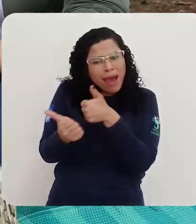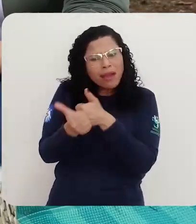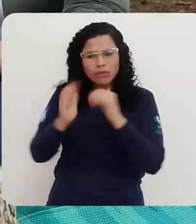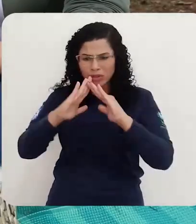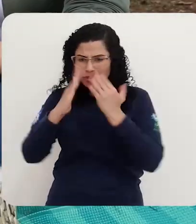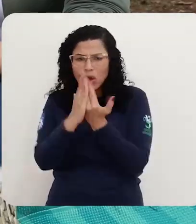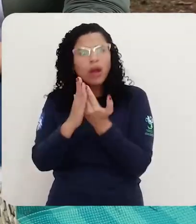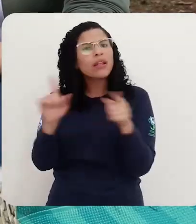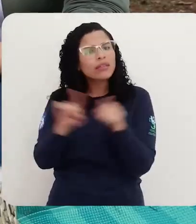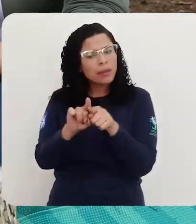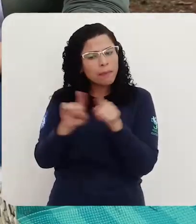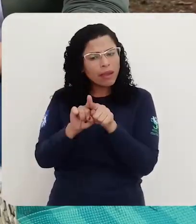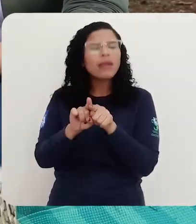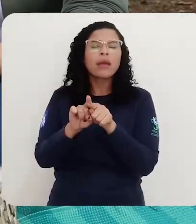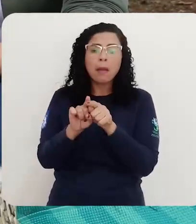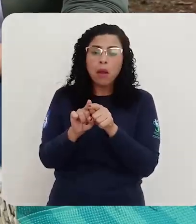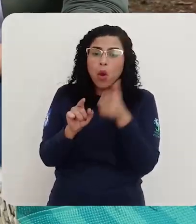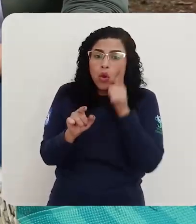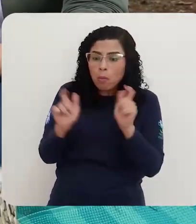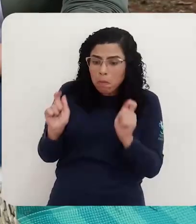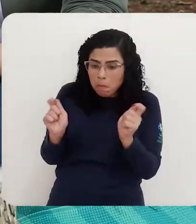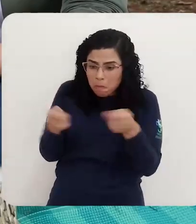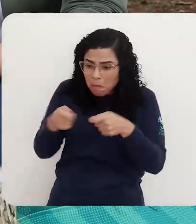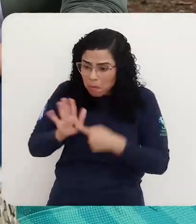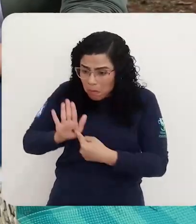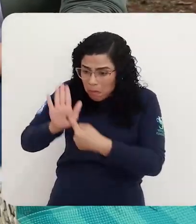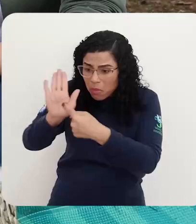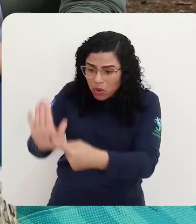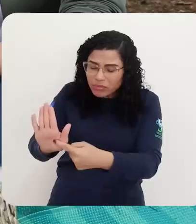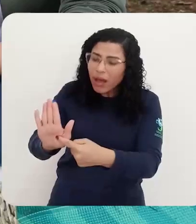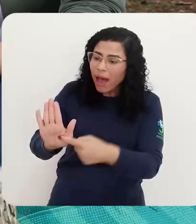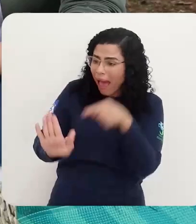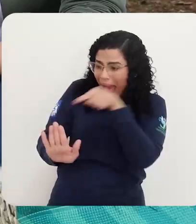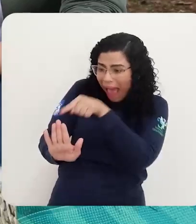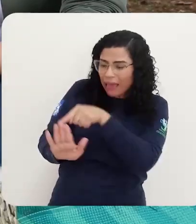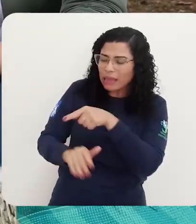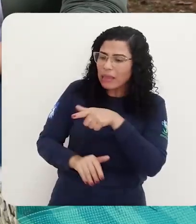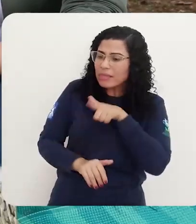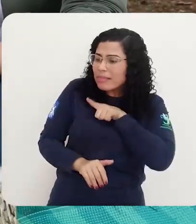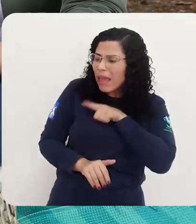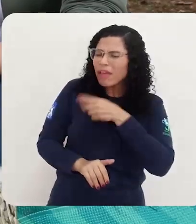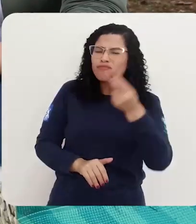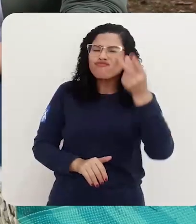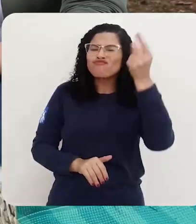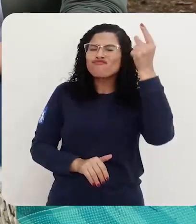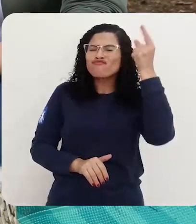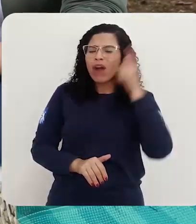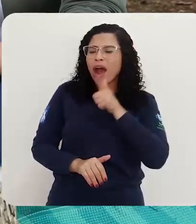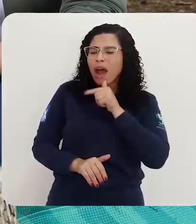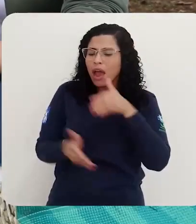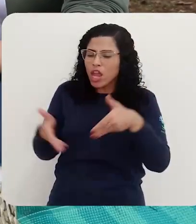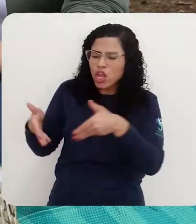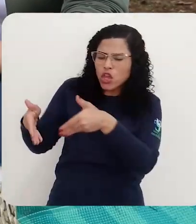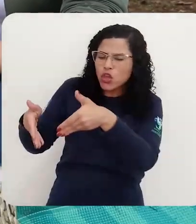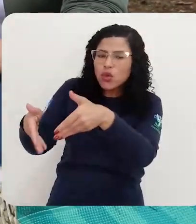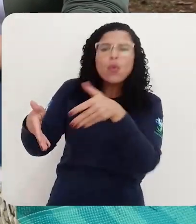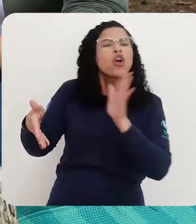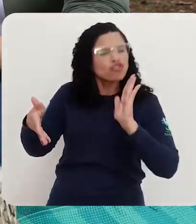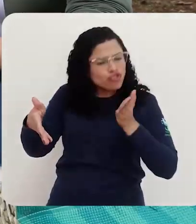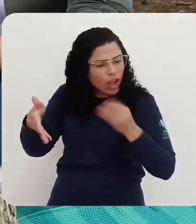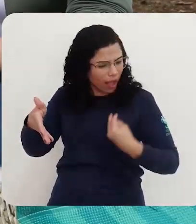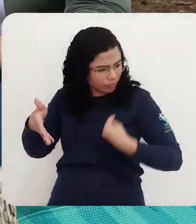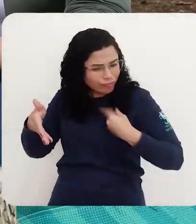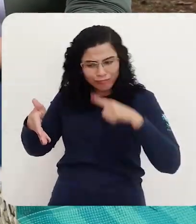aos arredores da escola e você conseguir mostrar que ali em algum momento existia uma nascente de um rio.